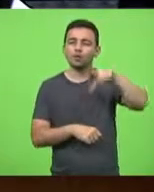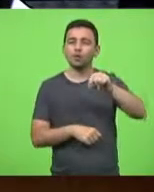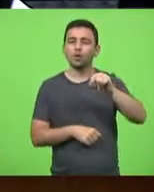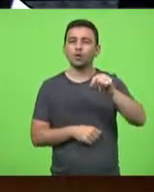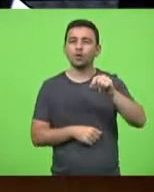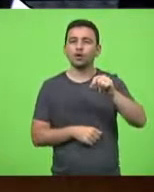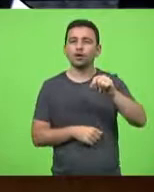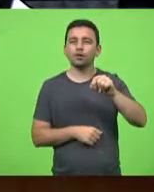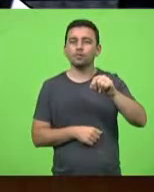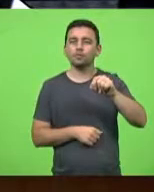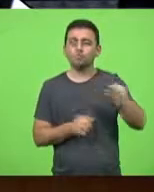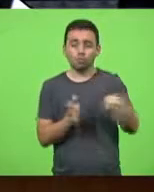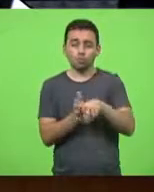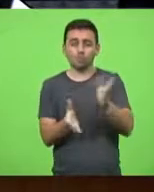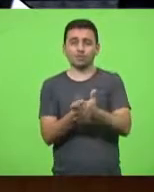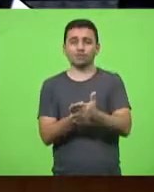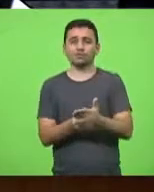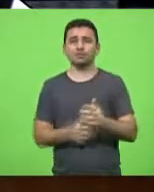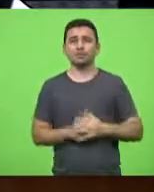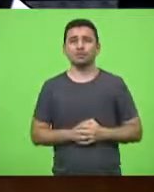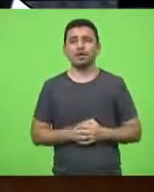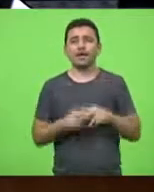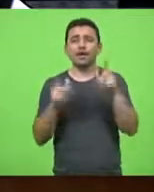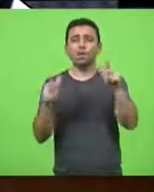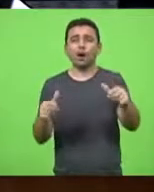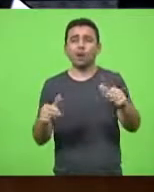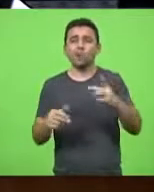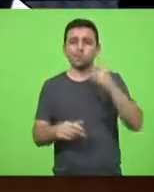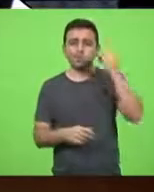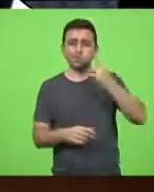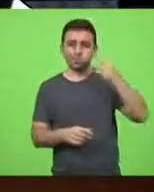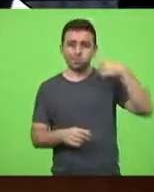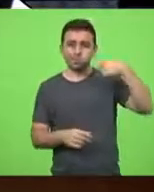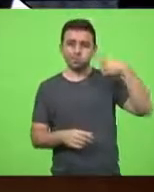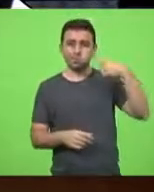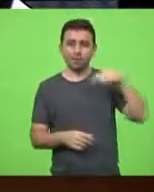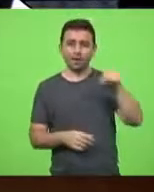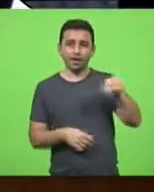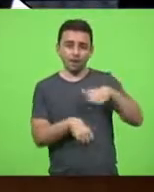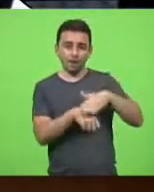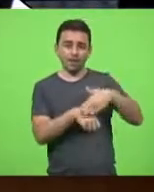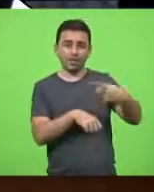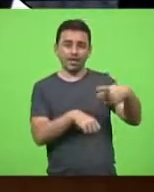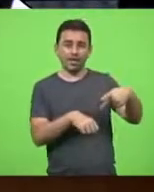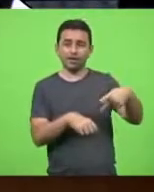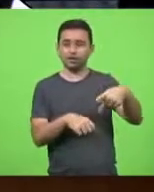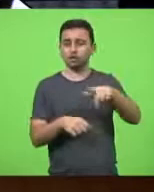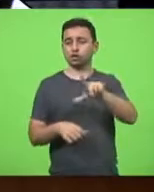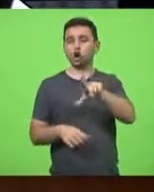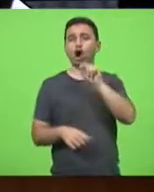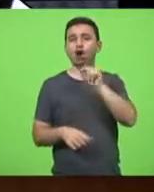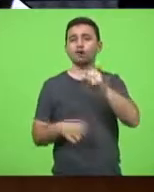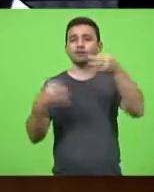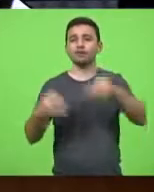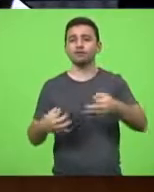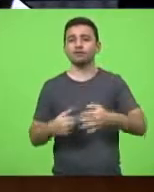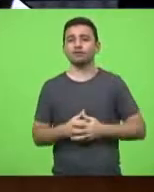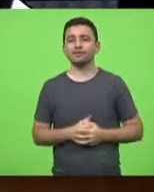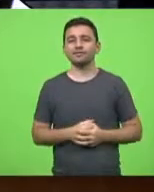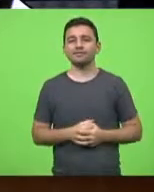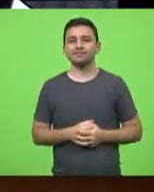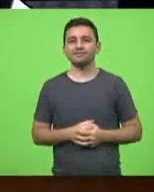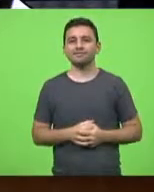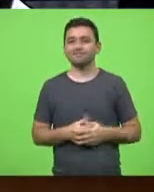do processo. É uma coisa que colocar o advogado a fazer a sentença do processo. Então,